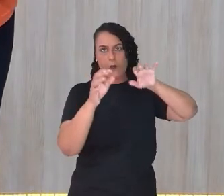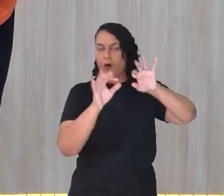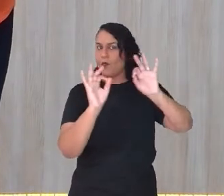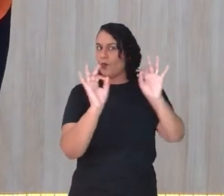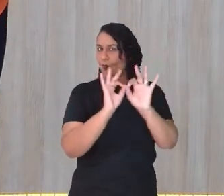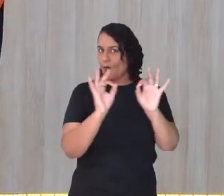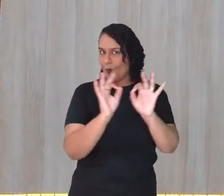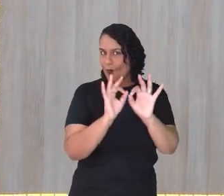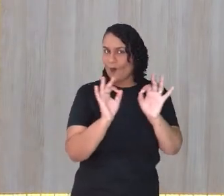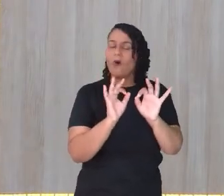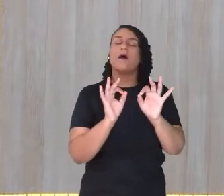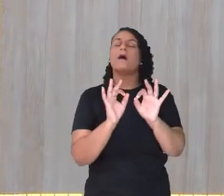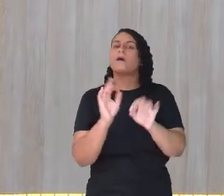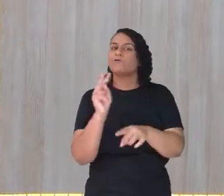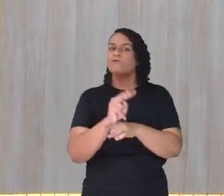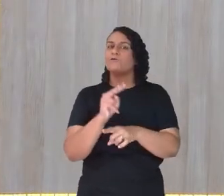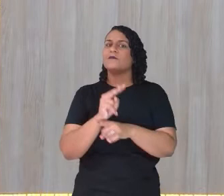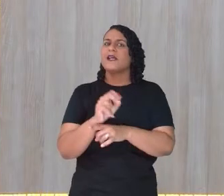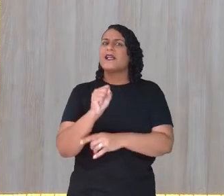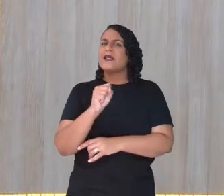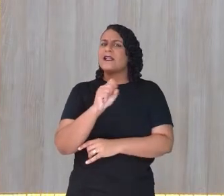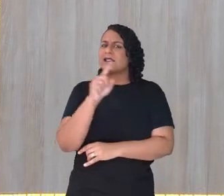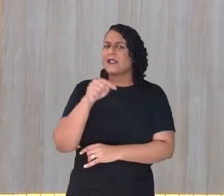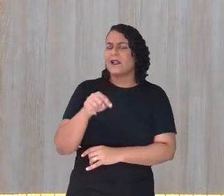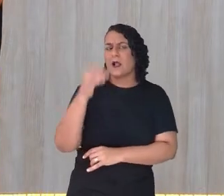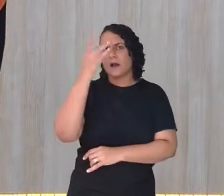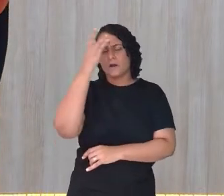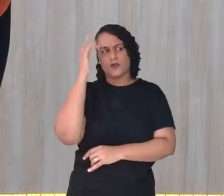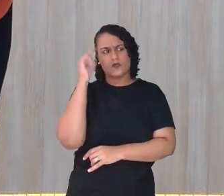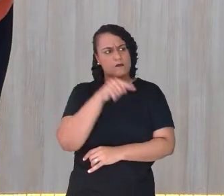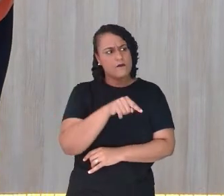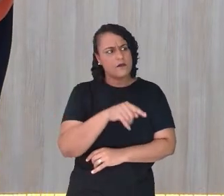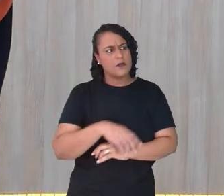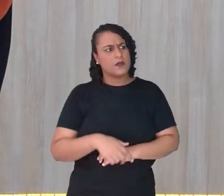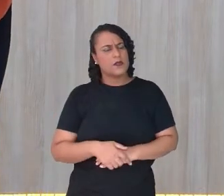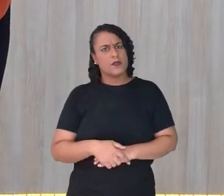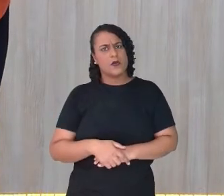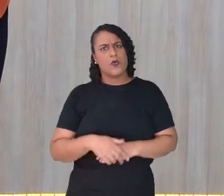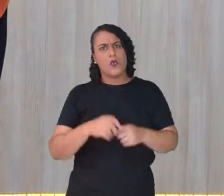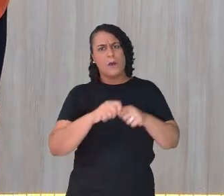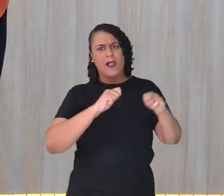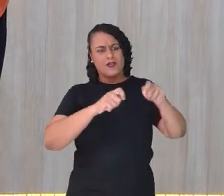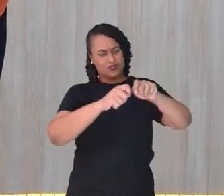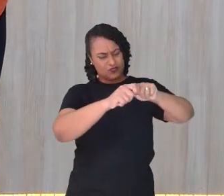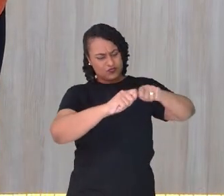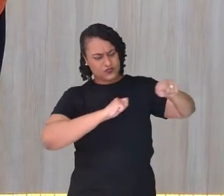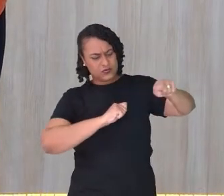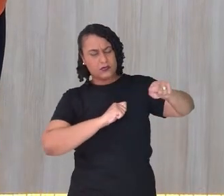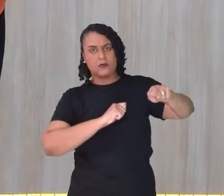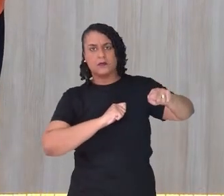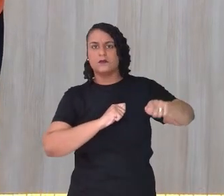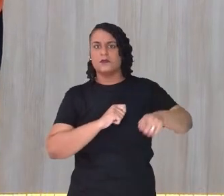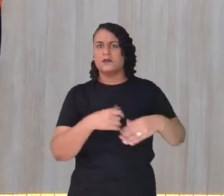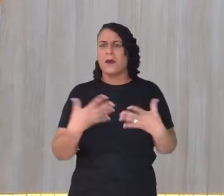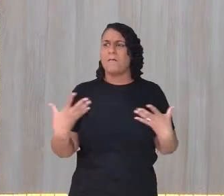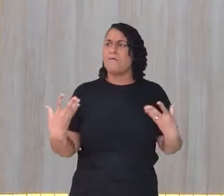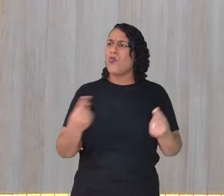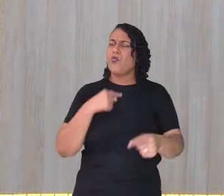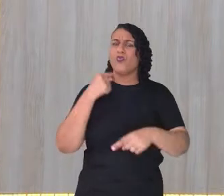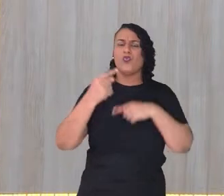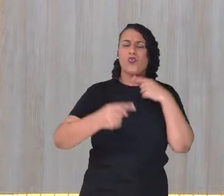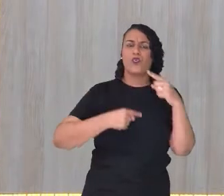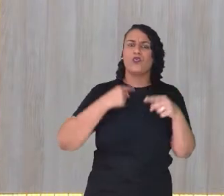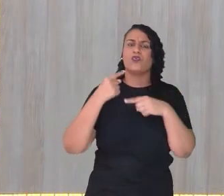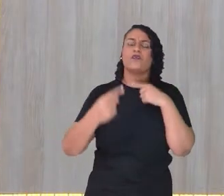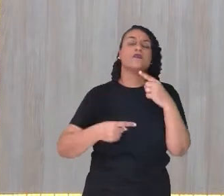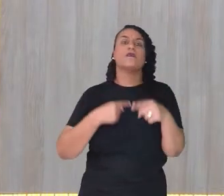um cuidado. Será que alguém foi lá e tirou um pedaço do plástico? Então a gente fica aí cheio de perguntas. Por que é que